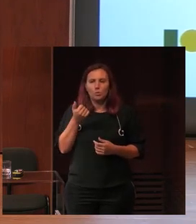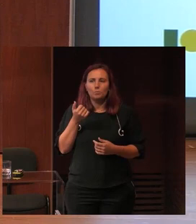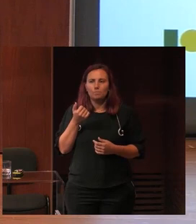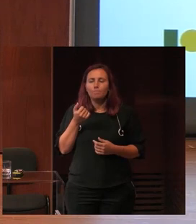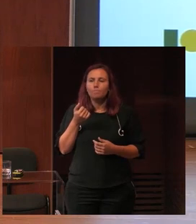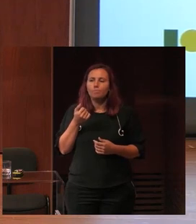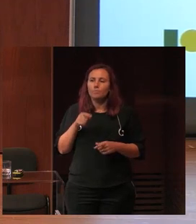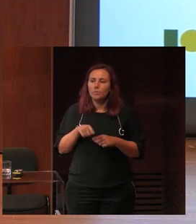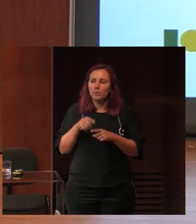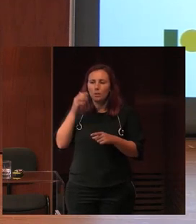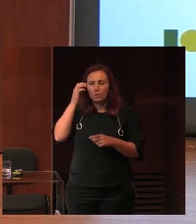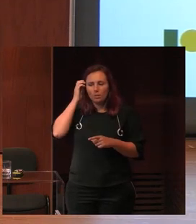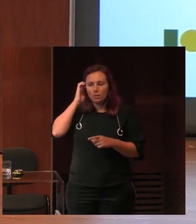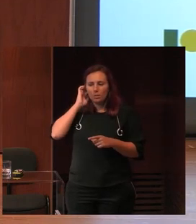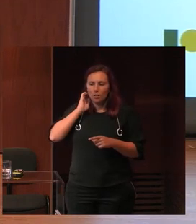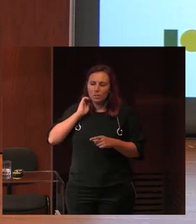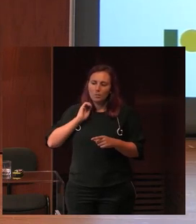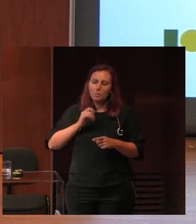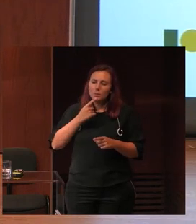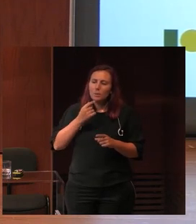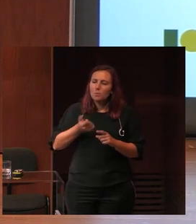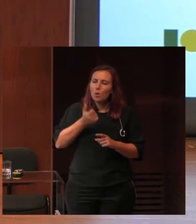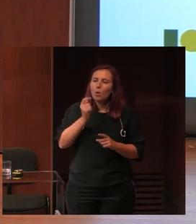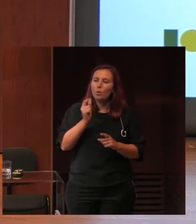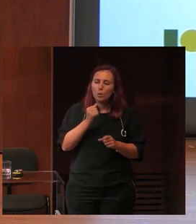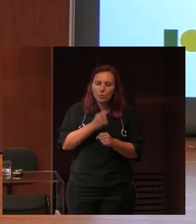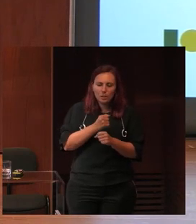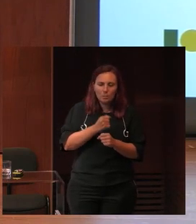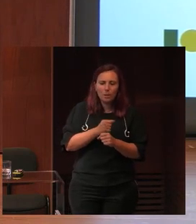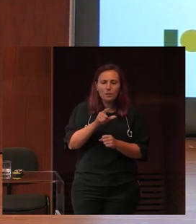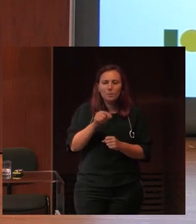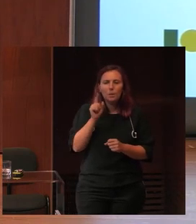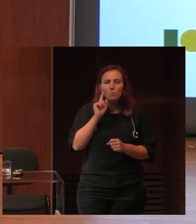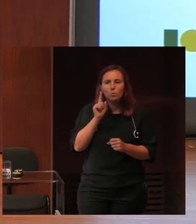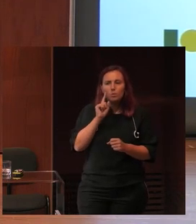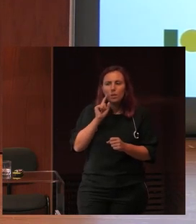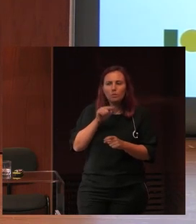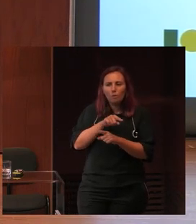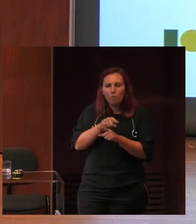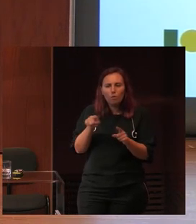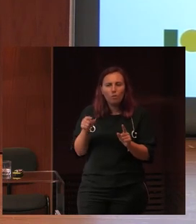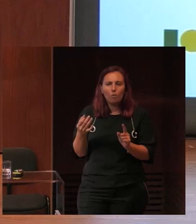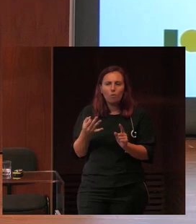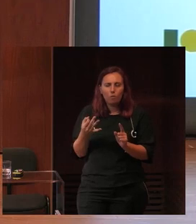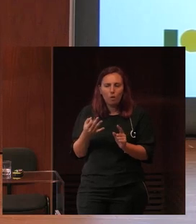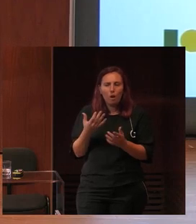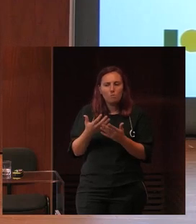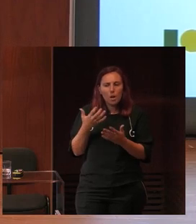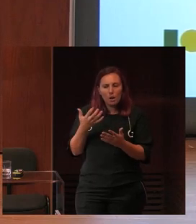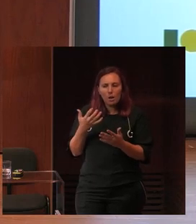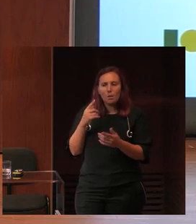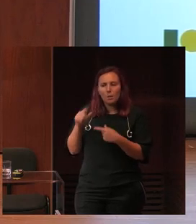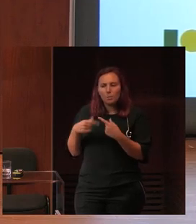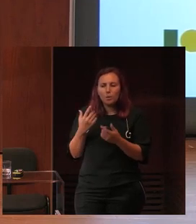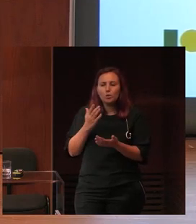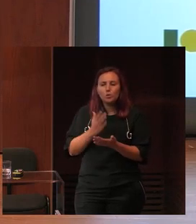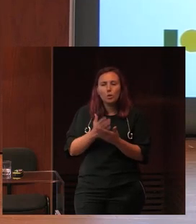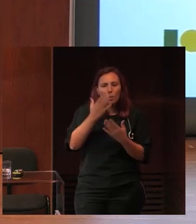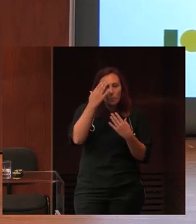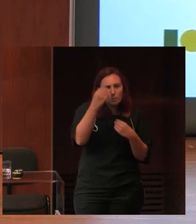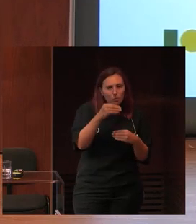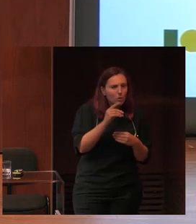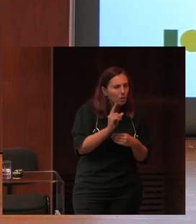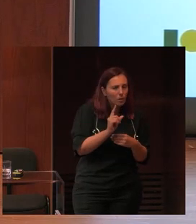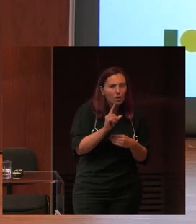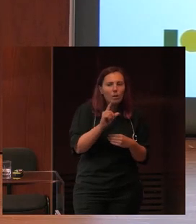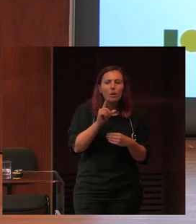mais intensa, do trabalho e do papel e da importância que o trabalho que vocês fazem tem para, não apenas para a educação,